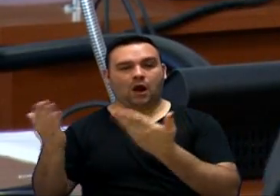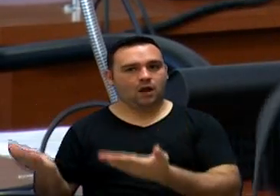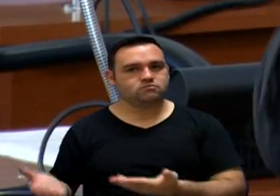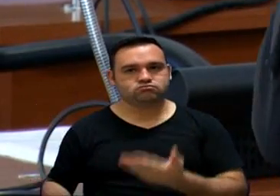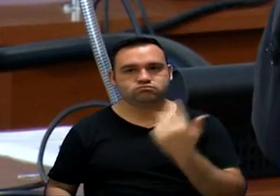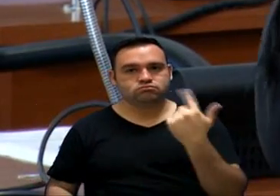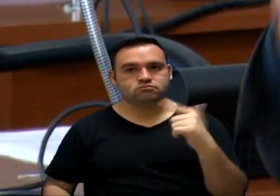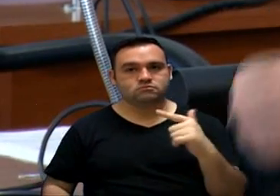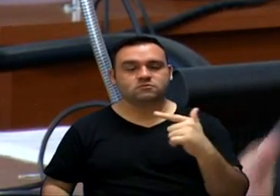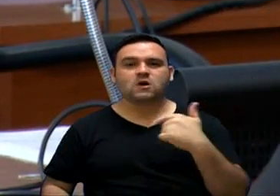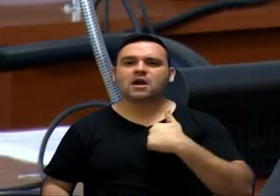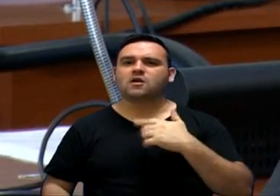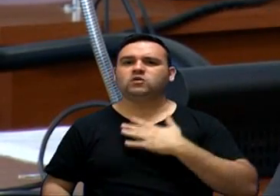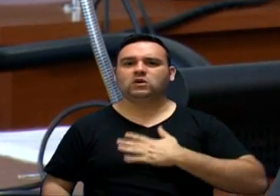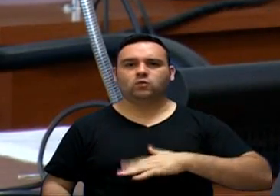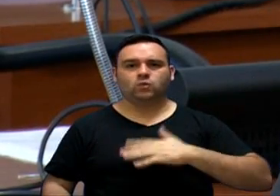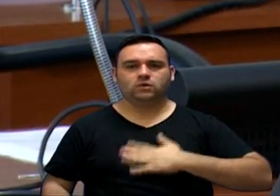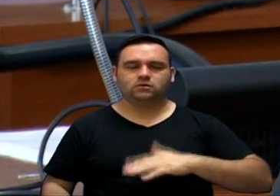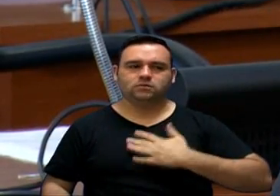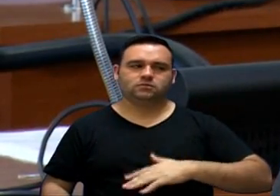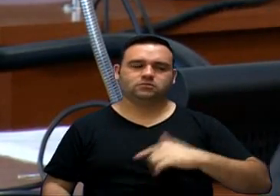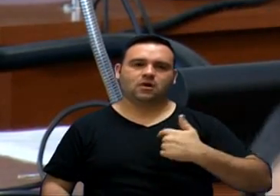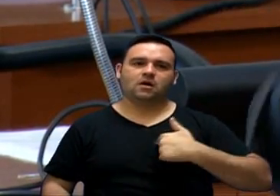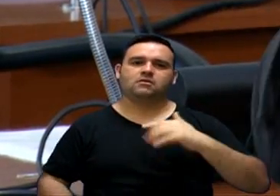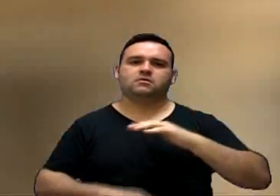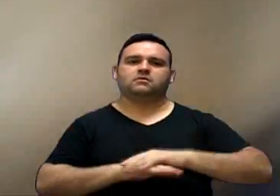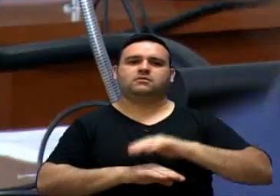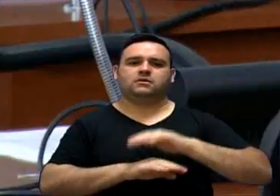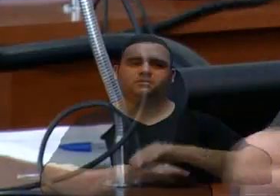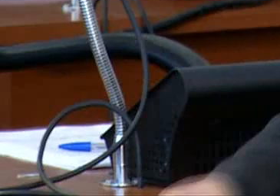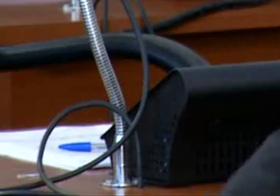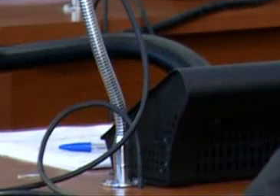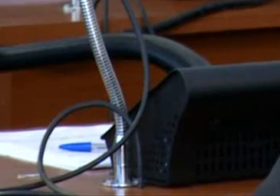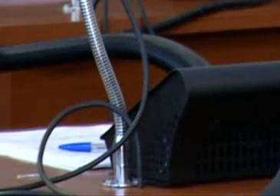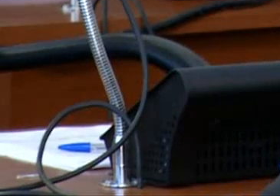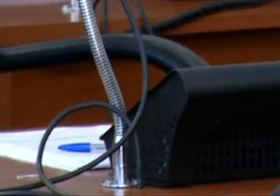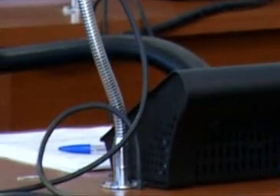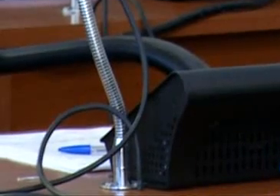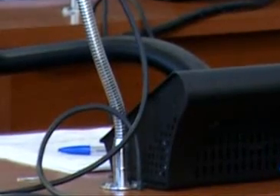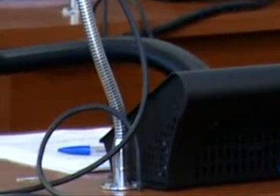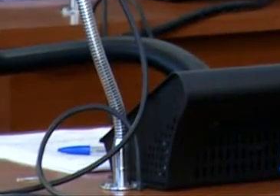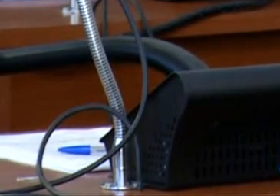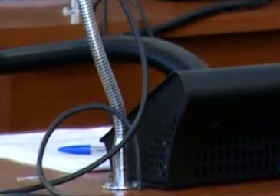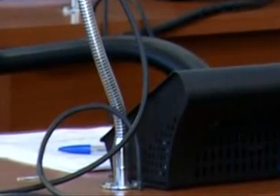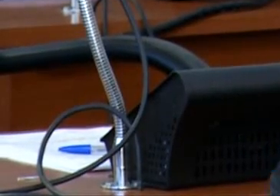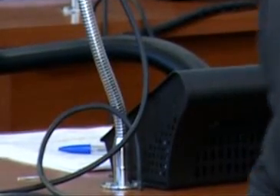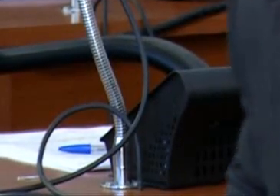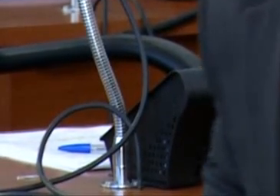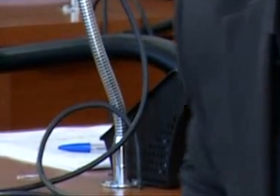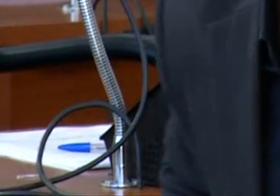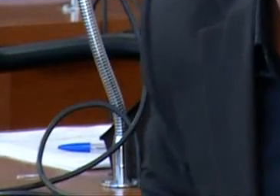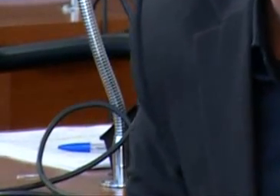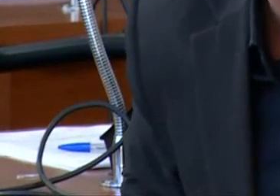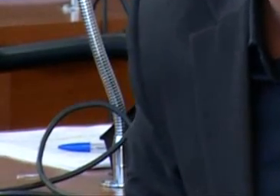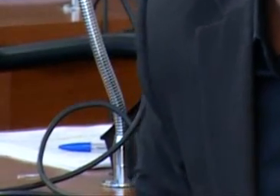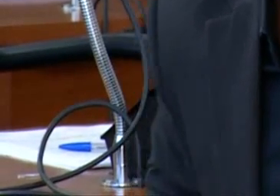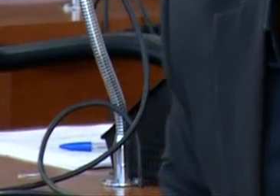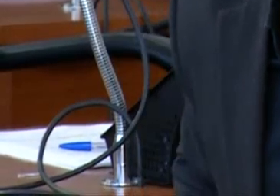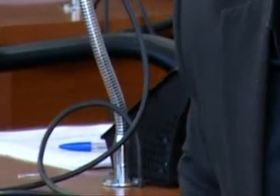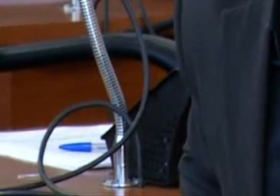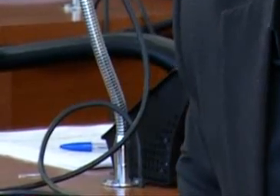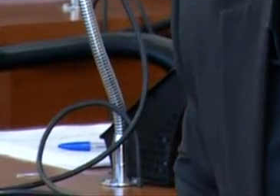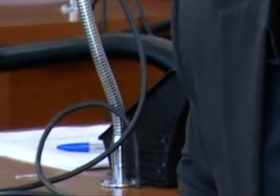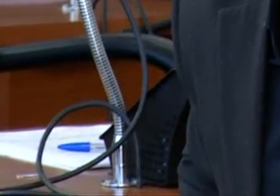coisa. Então, eu estou muito tranquilo com a atitude a qual foi feita, estou muito tranquilo com o processo que foi feito. É isso, presidente.